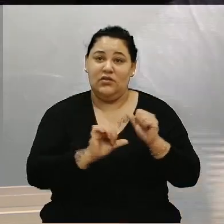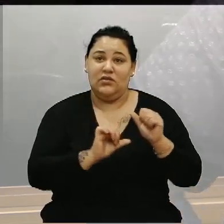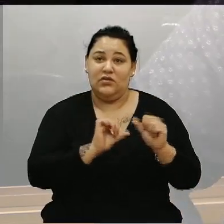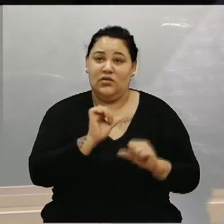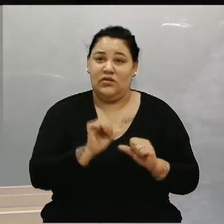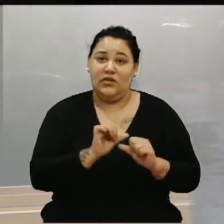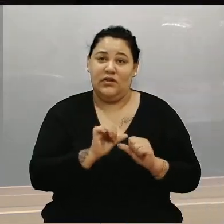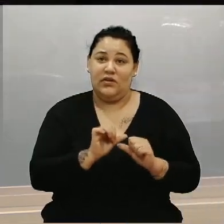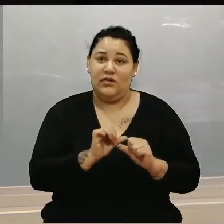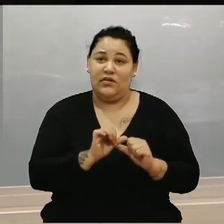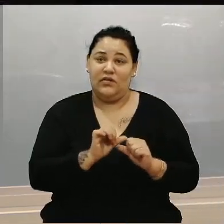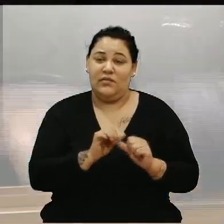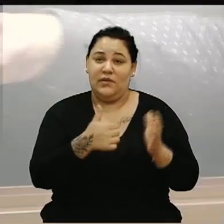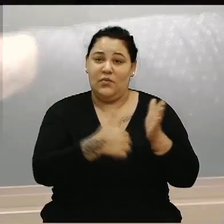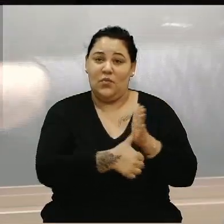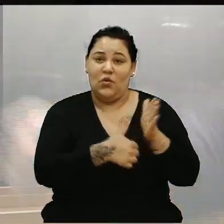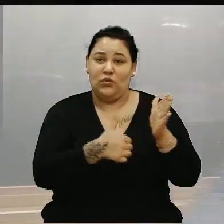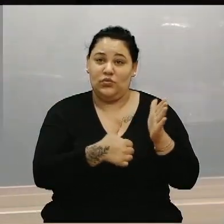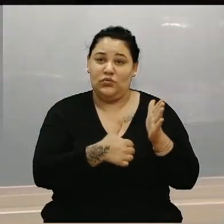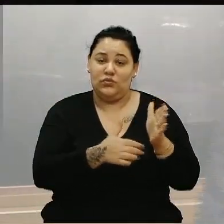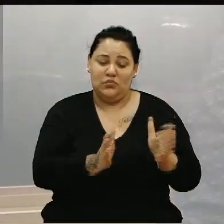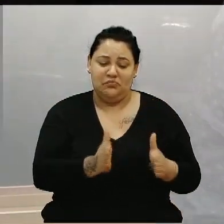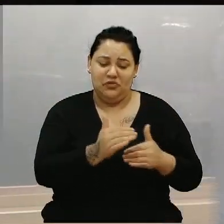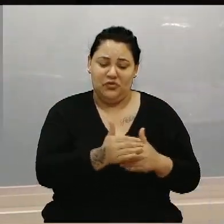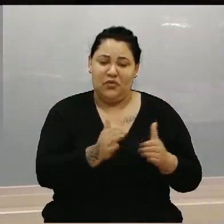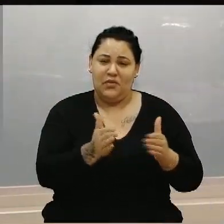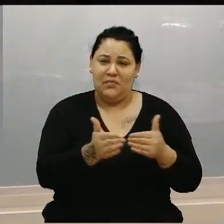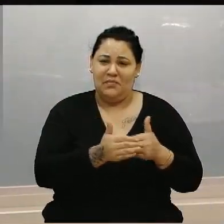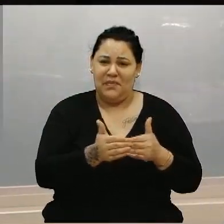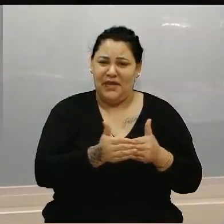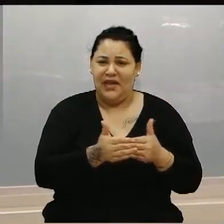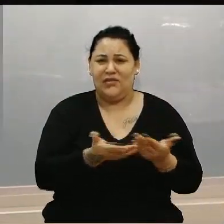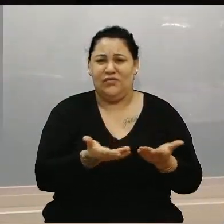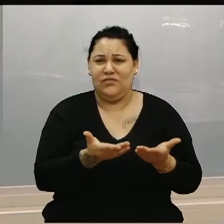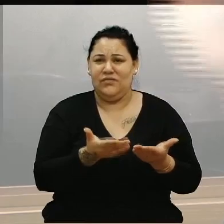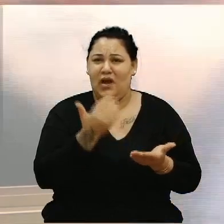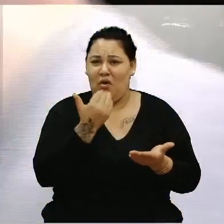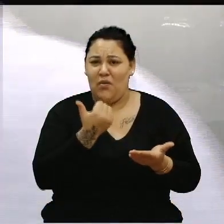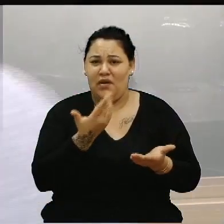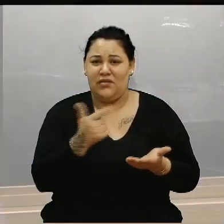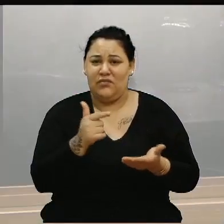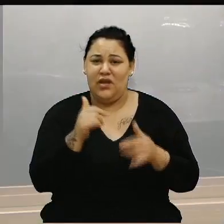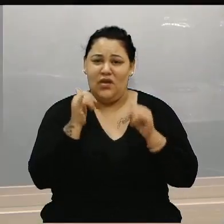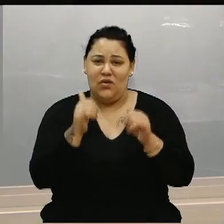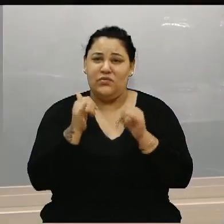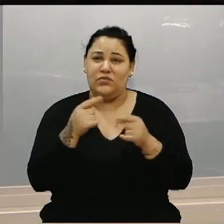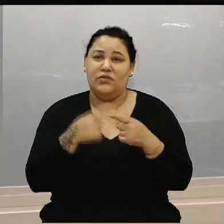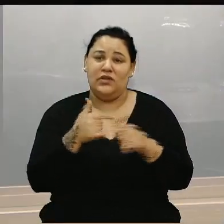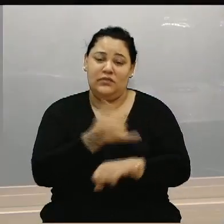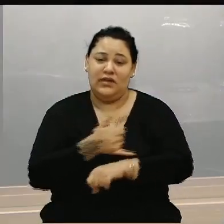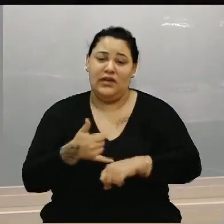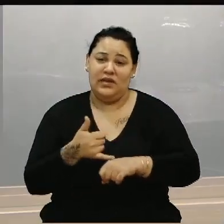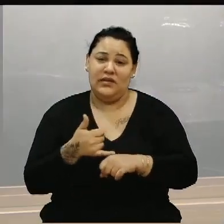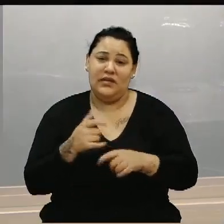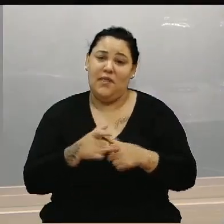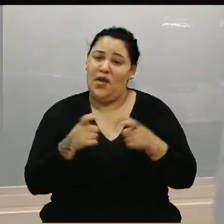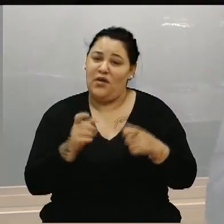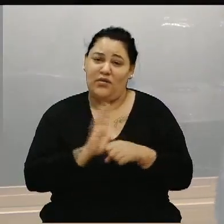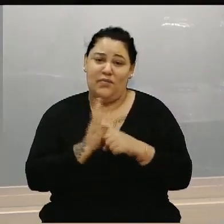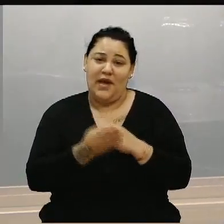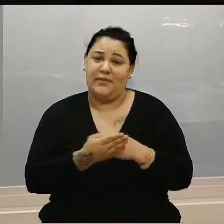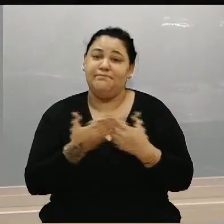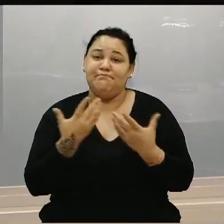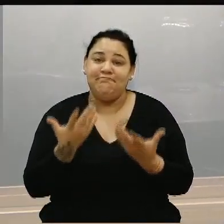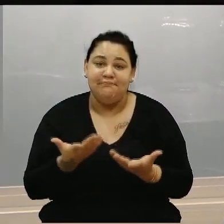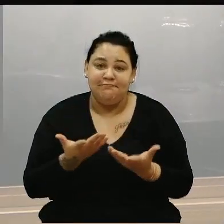UBS do Esplanada, num cubículo para almoçar. Não tem ônibus, né? Porque não tem linha de ônibus na maioria dos bairros. Então a